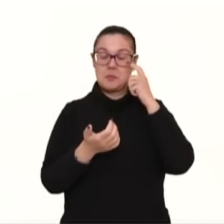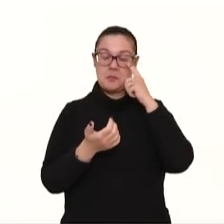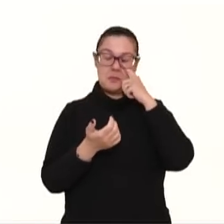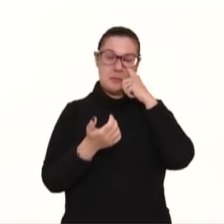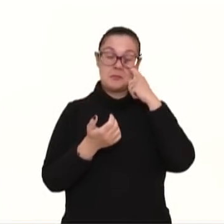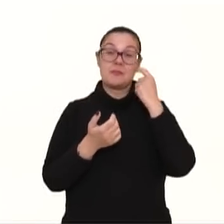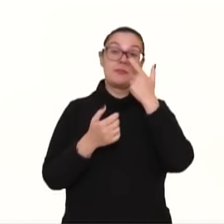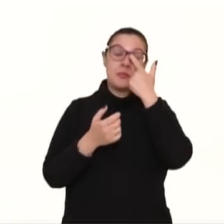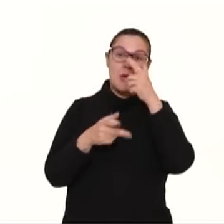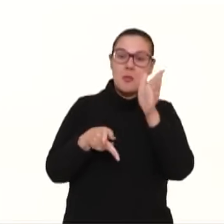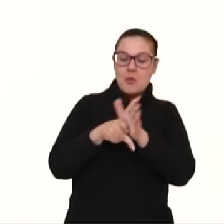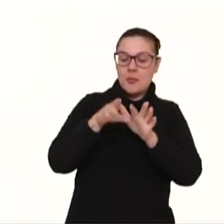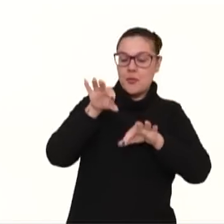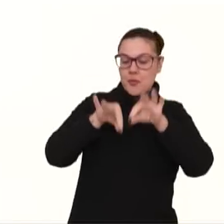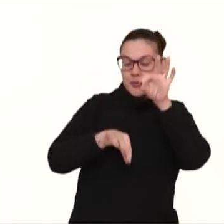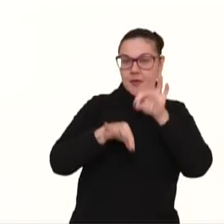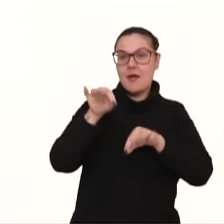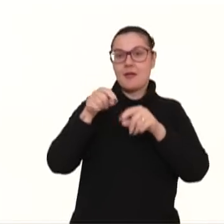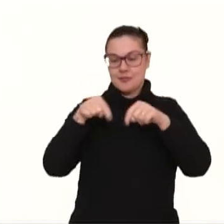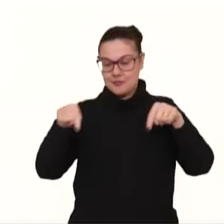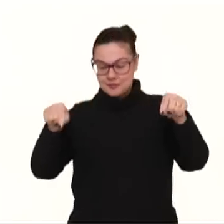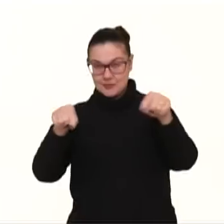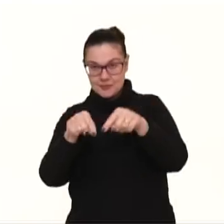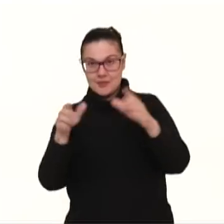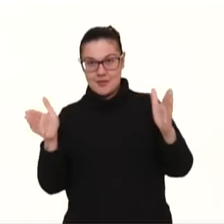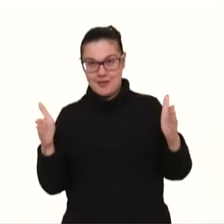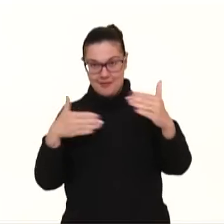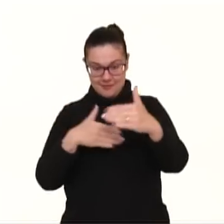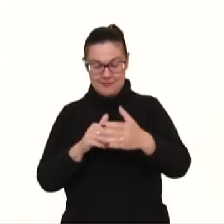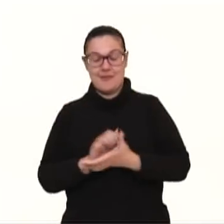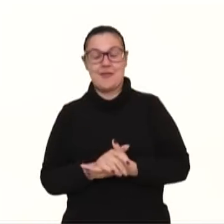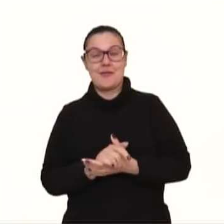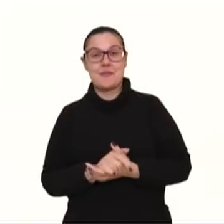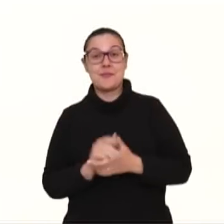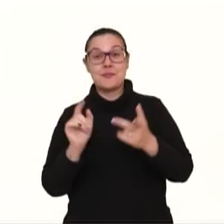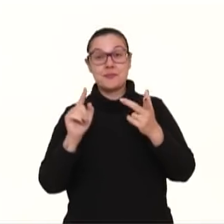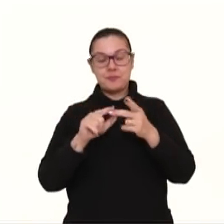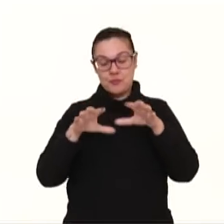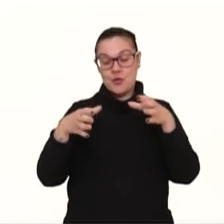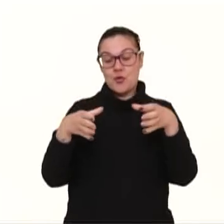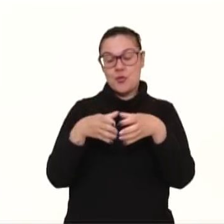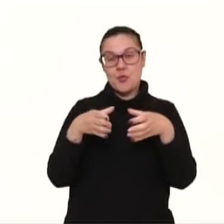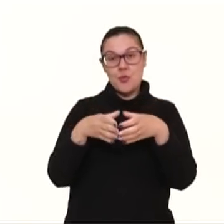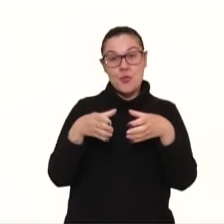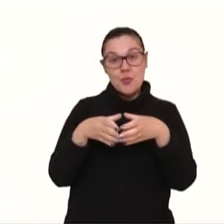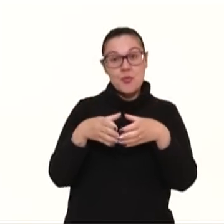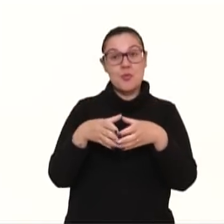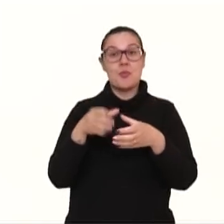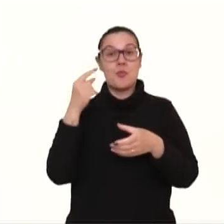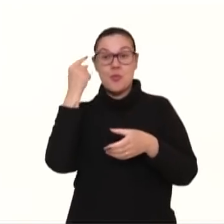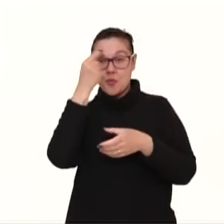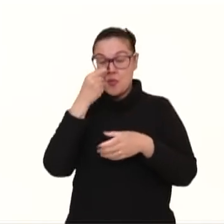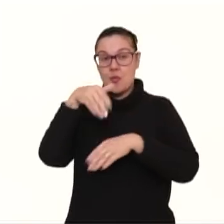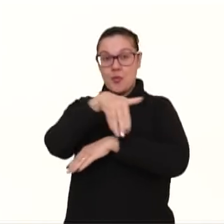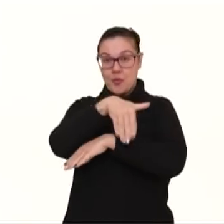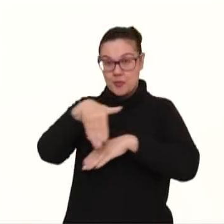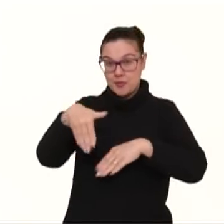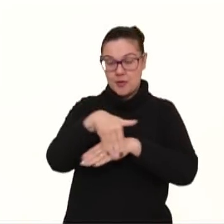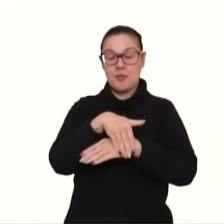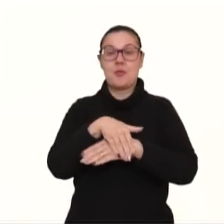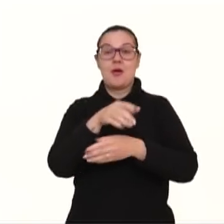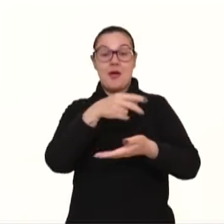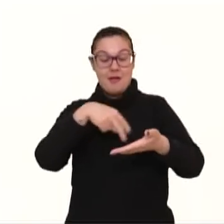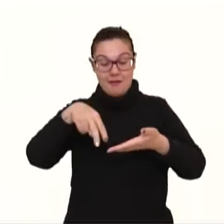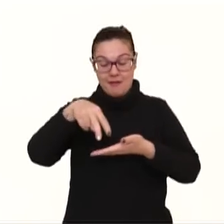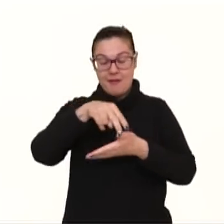sobre o Teatro Lambe-Lambe, né? A trupe Olho da Rua, a